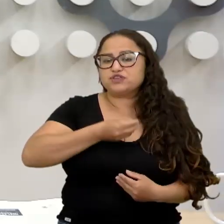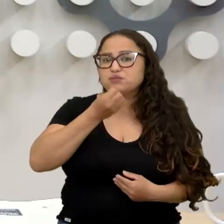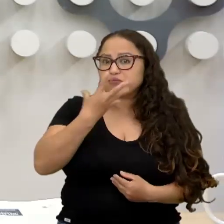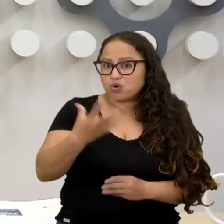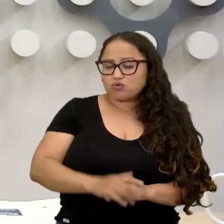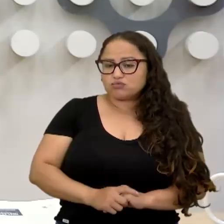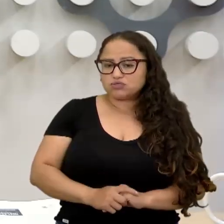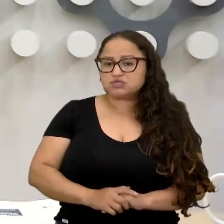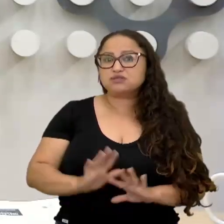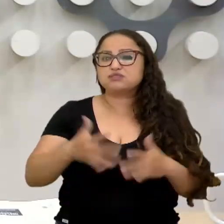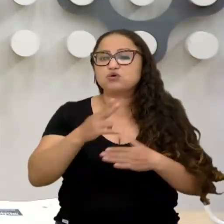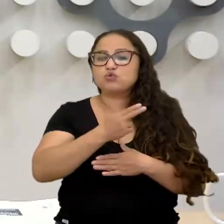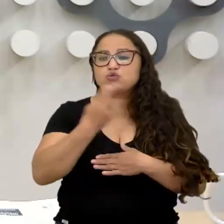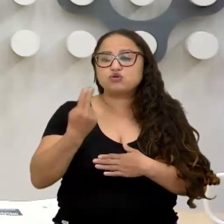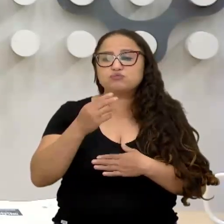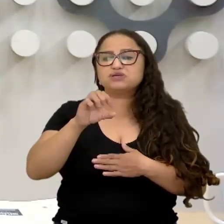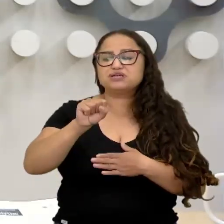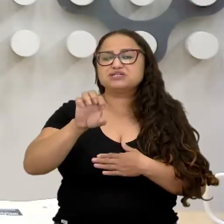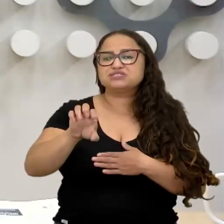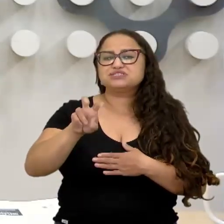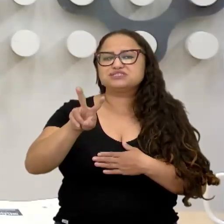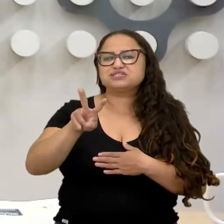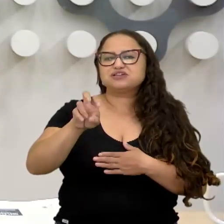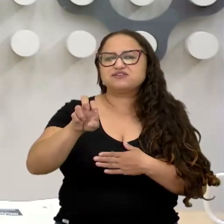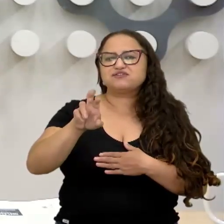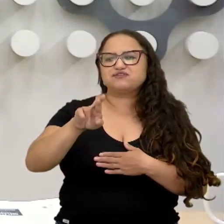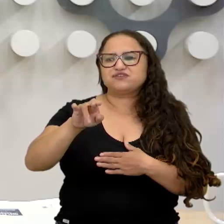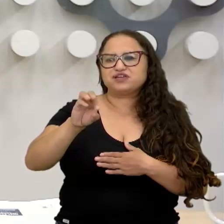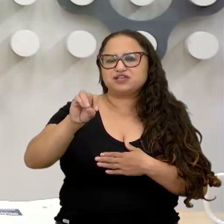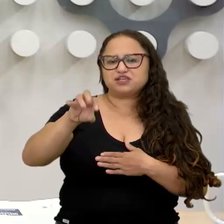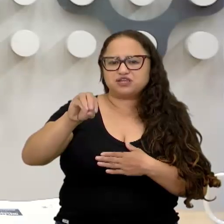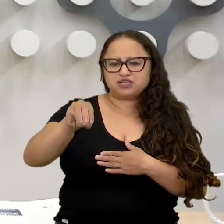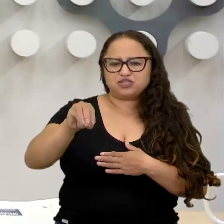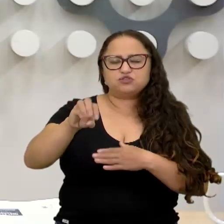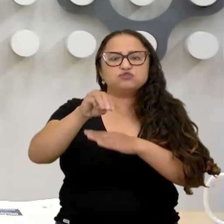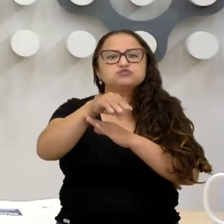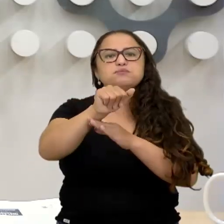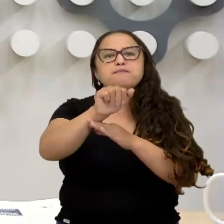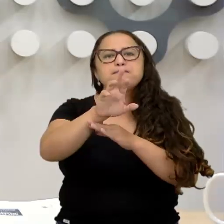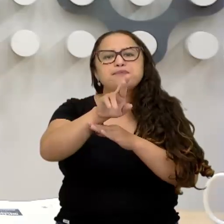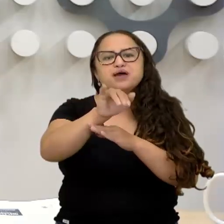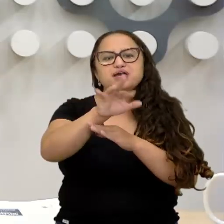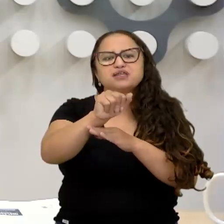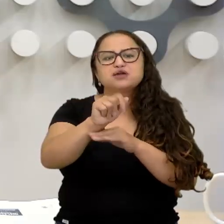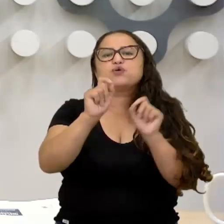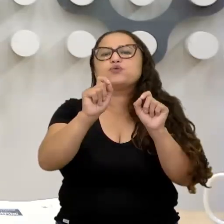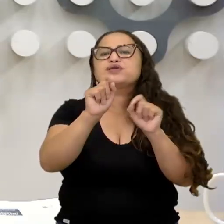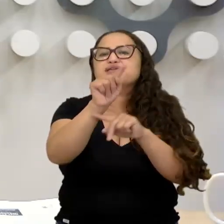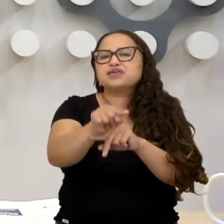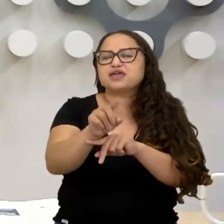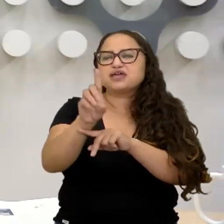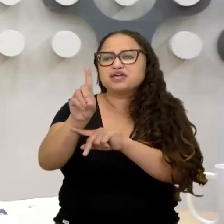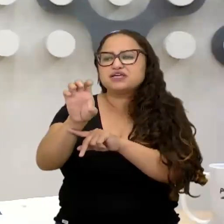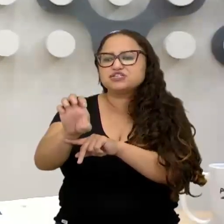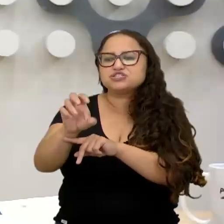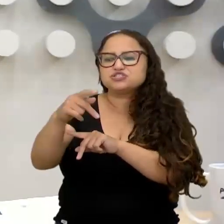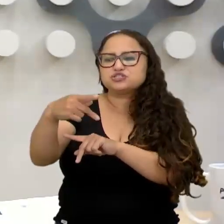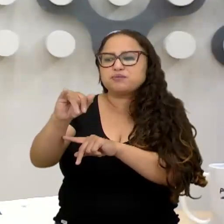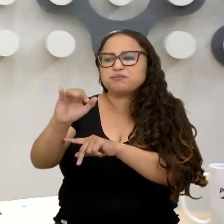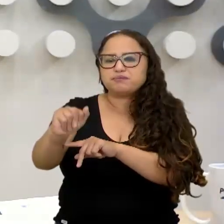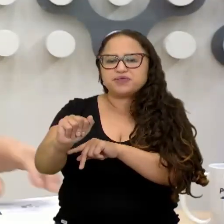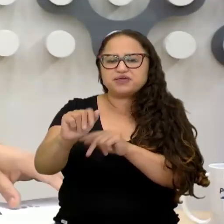chamar Severino de Maria. Ou seja, meu nome é Severino, como não tem outro de pia, o que é de pia? Pia de